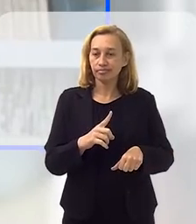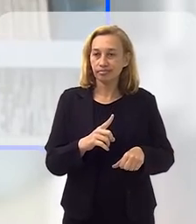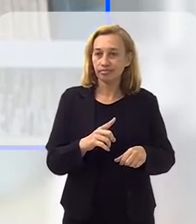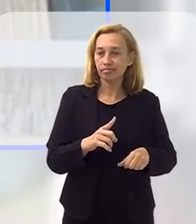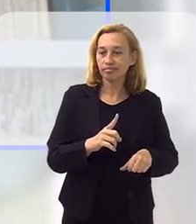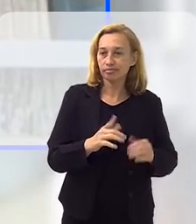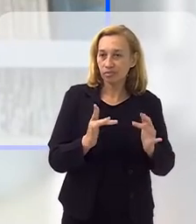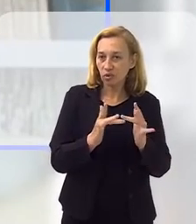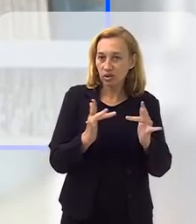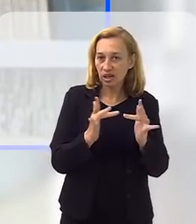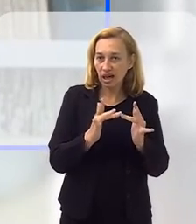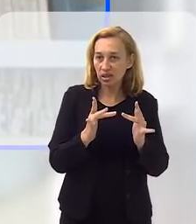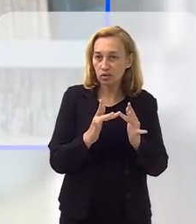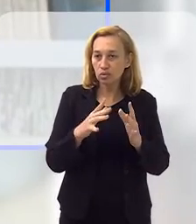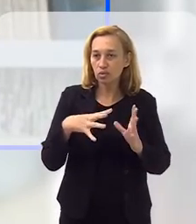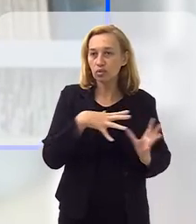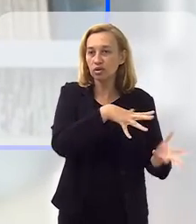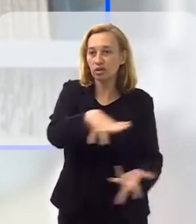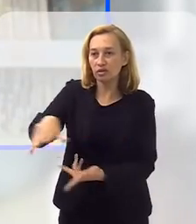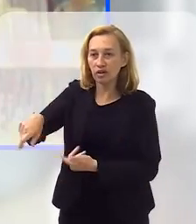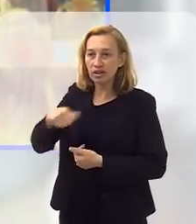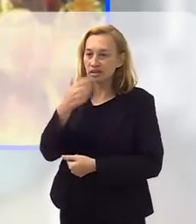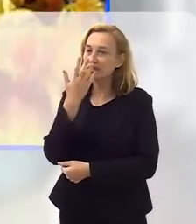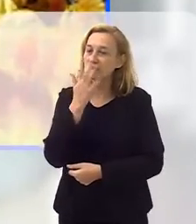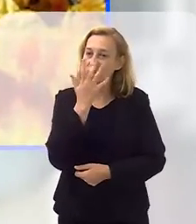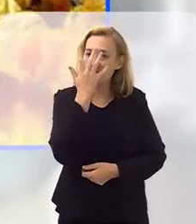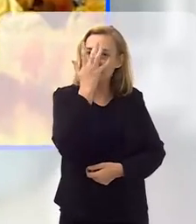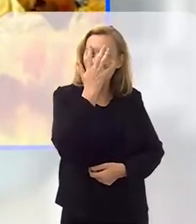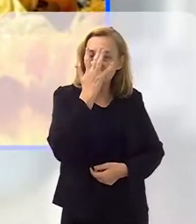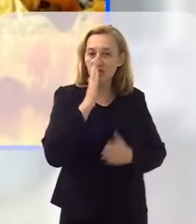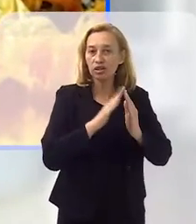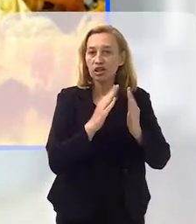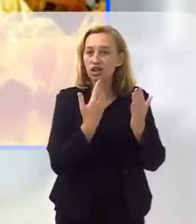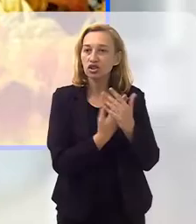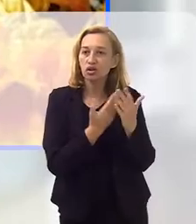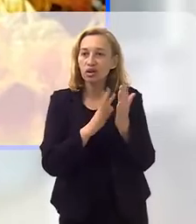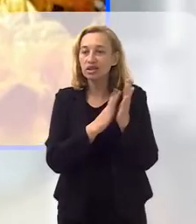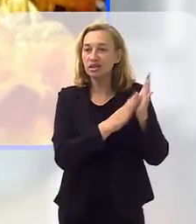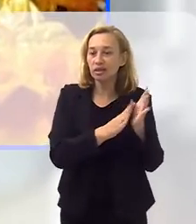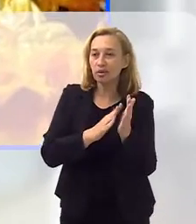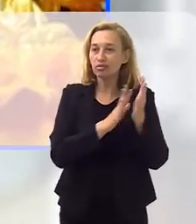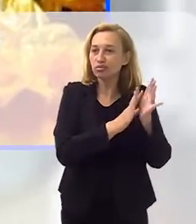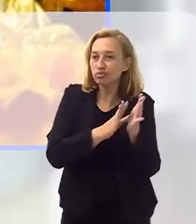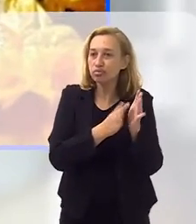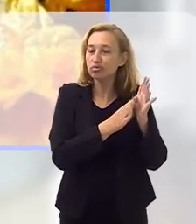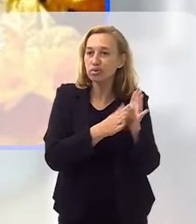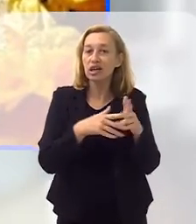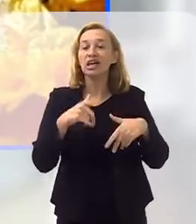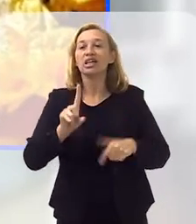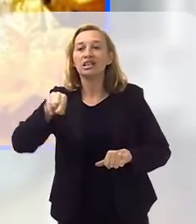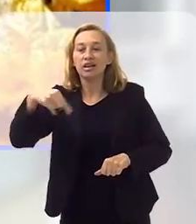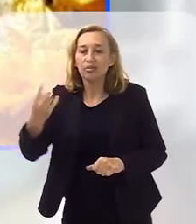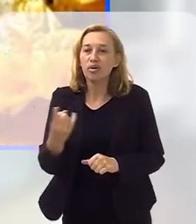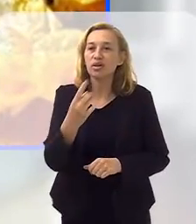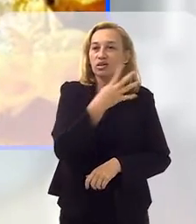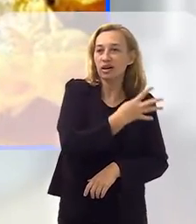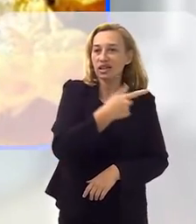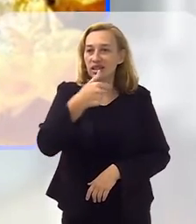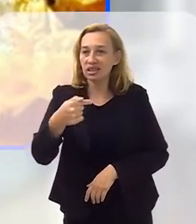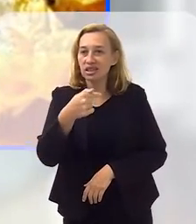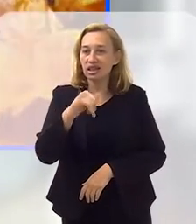Então, ela tem também o contato ali com o universo do carnaval e da escola de samba. Prazer da Serrinha, que daria origem depois,